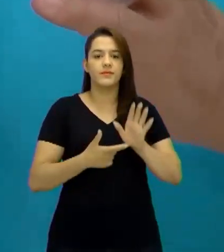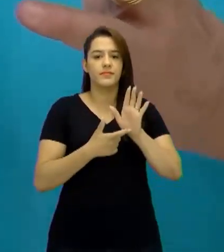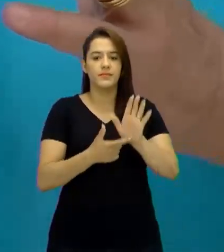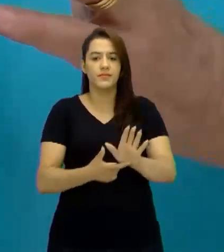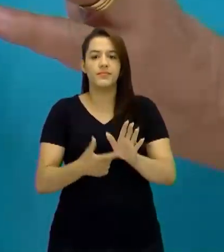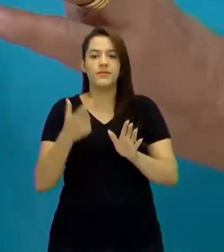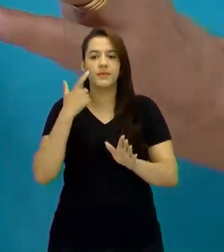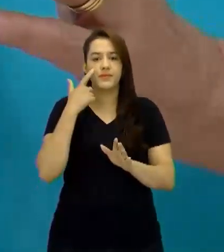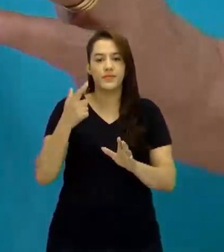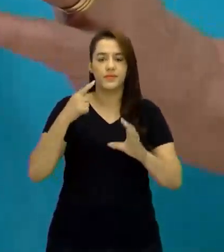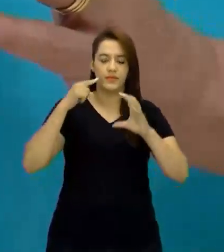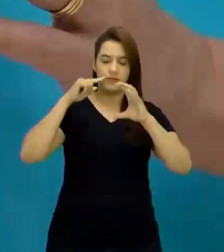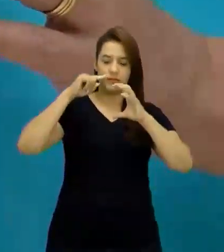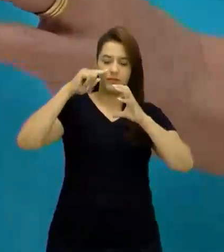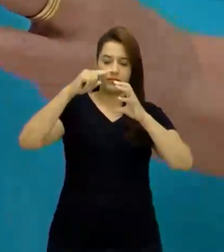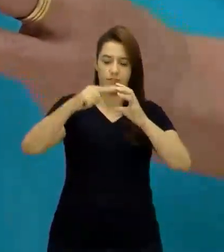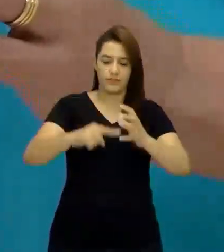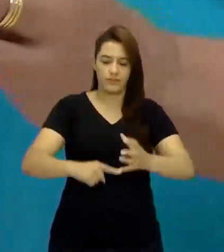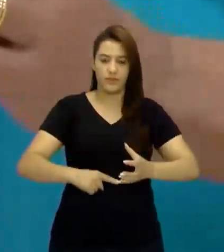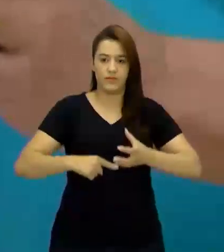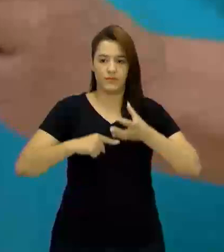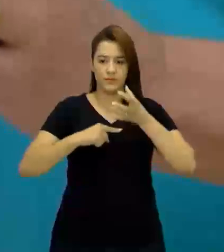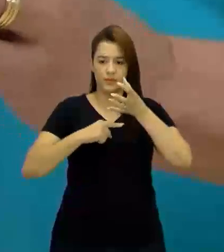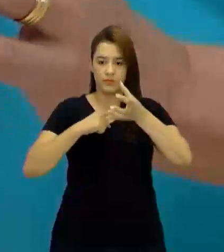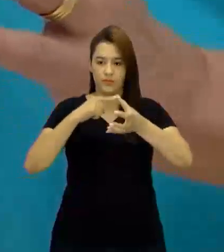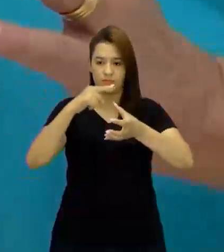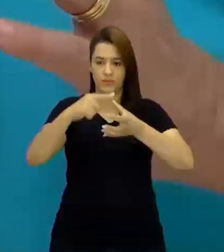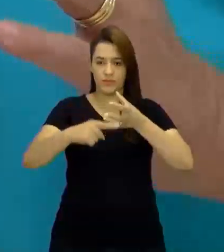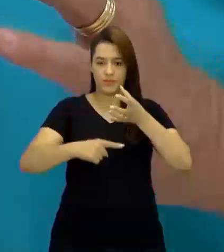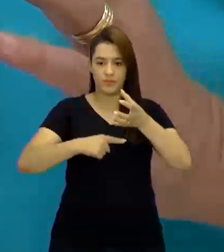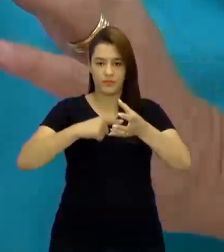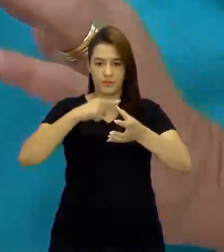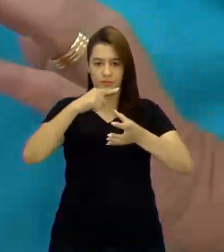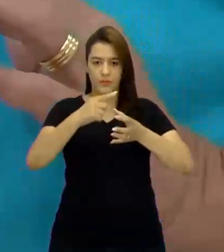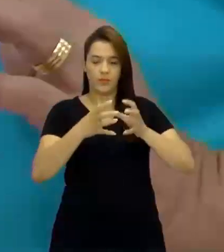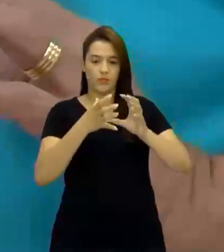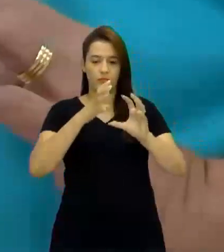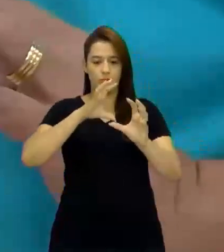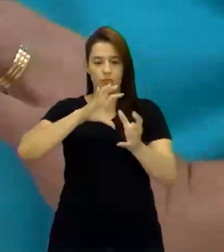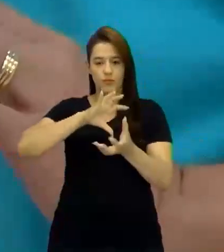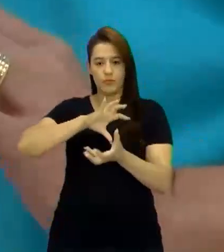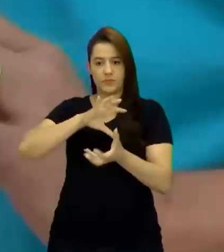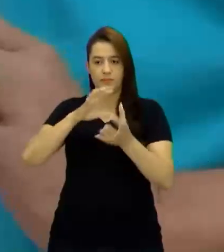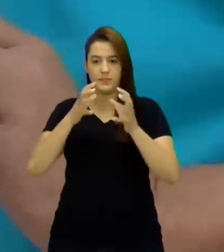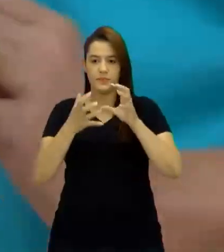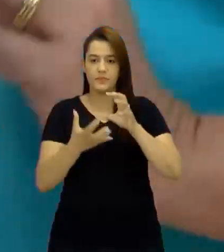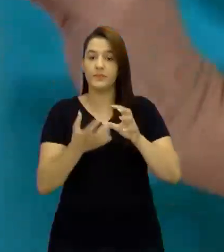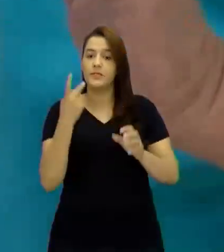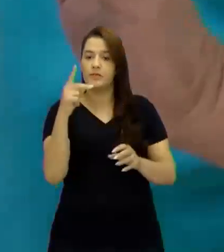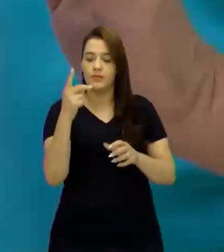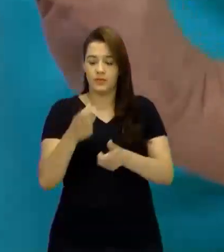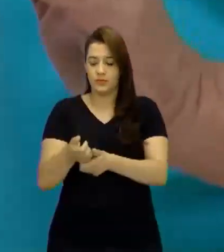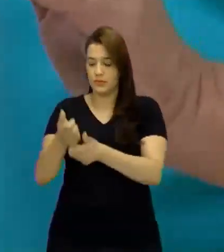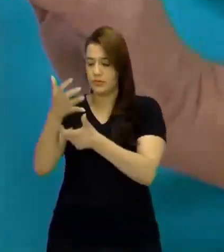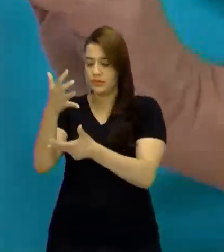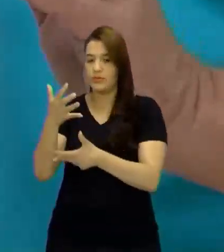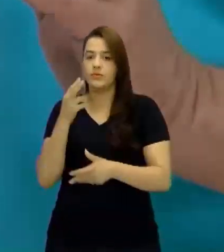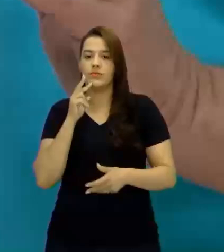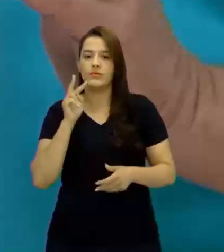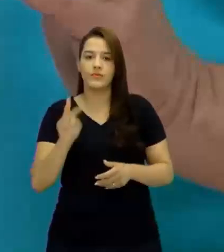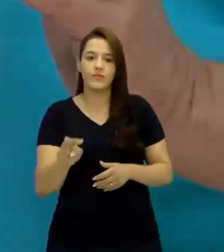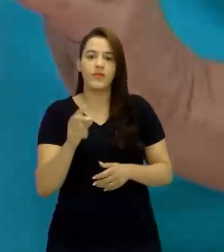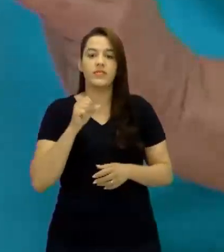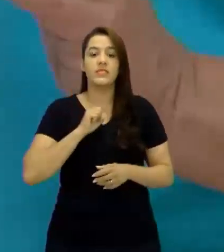aqui devagar, aí você vai observar e pode escrever no chat agora. Eu vou girar para cá. Ó, se você está vendo